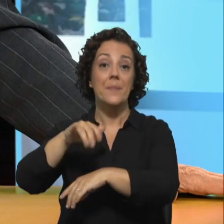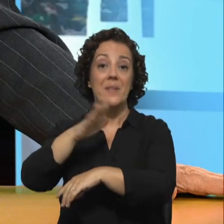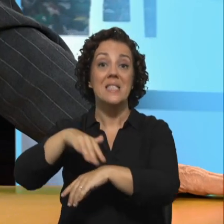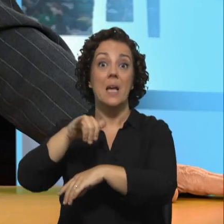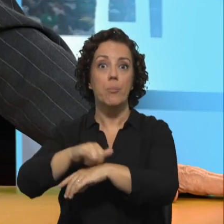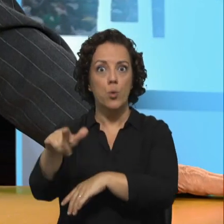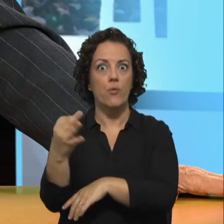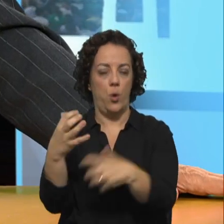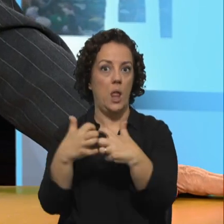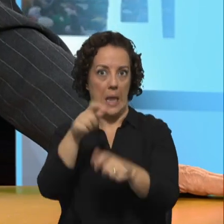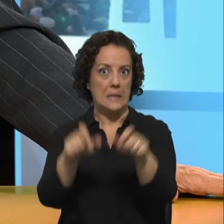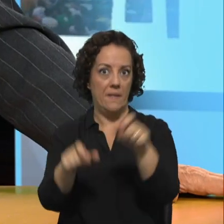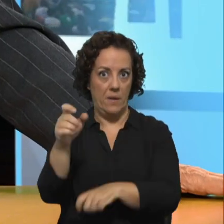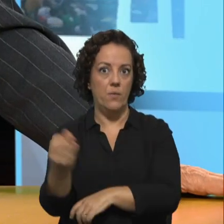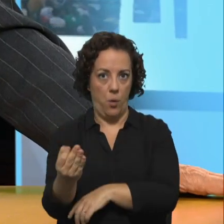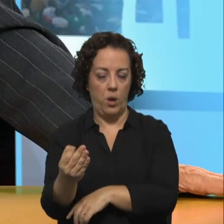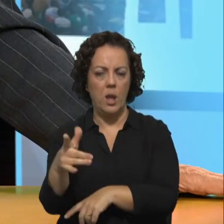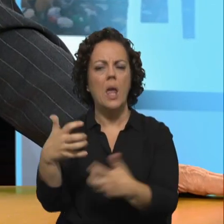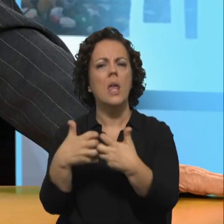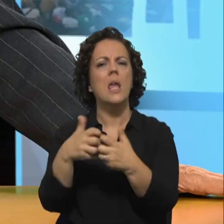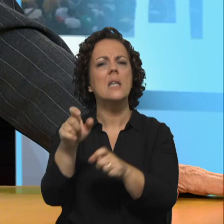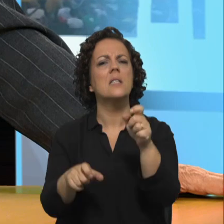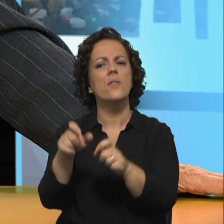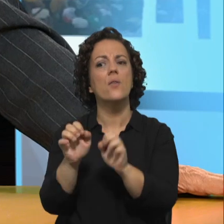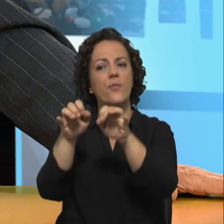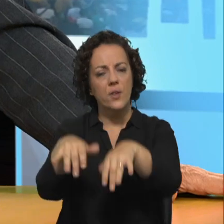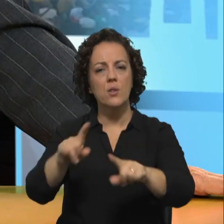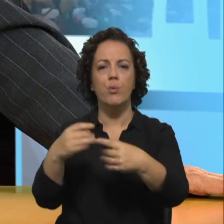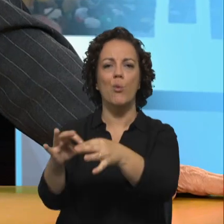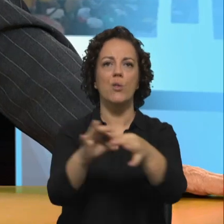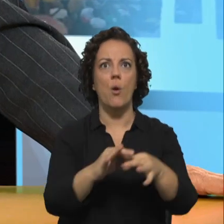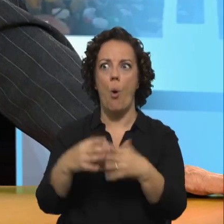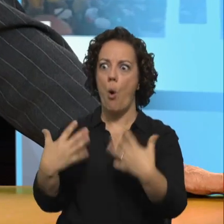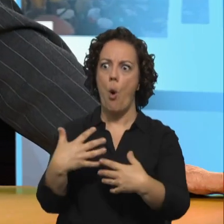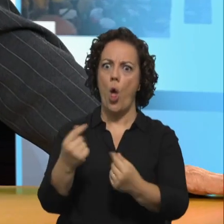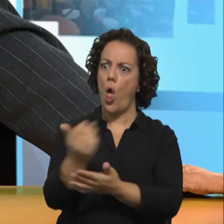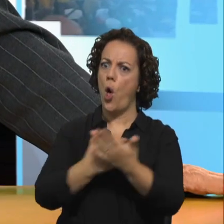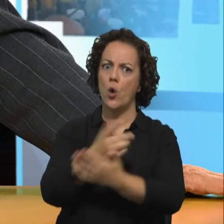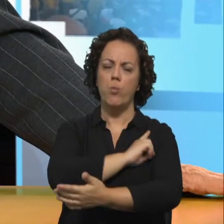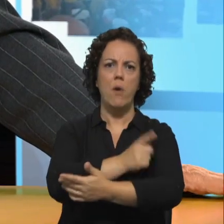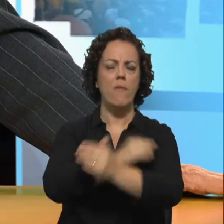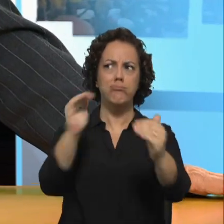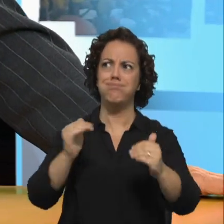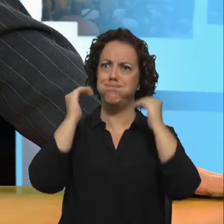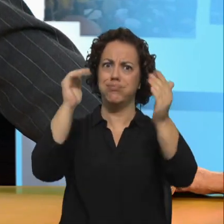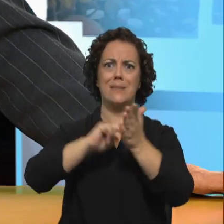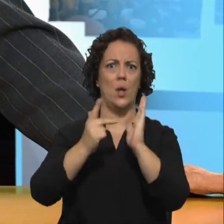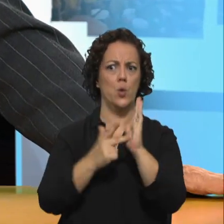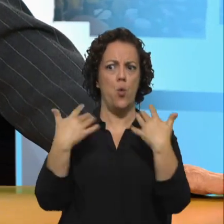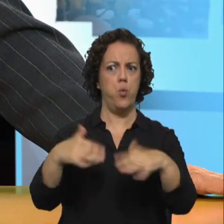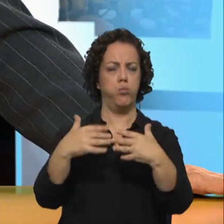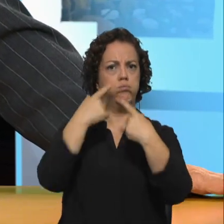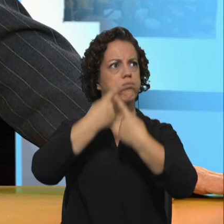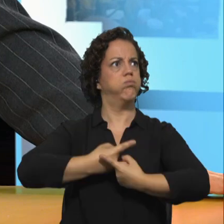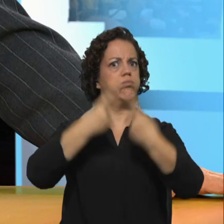civil. Acabou a guerra civil, todos se uniram. Hoje é um potentado económico e tecnológico de grande